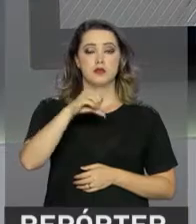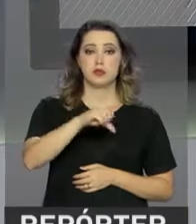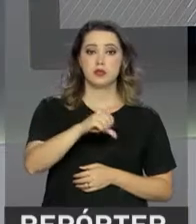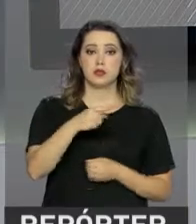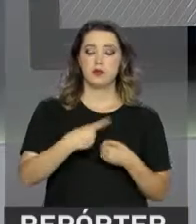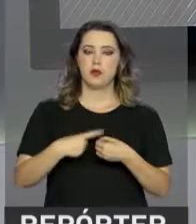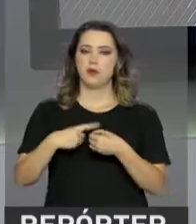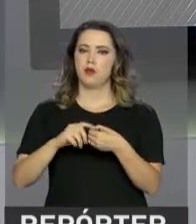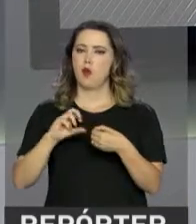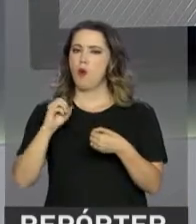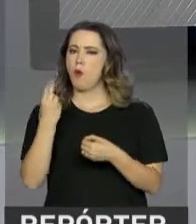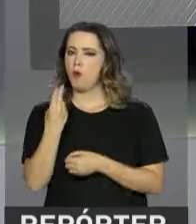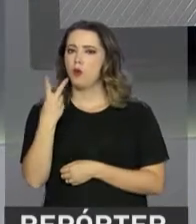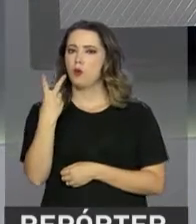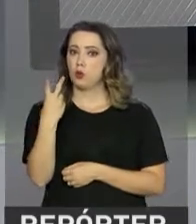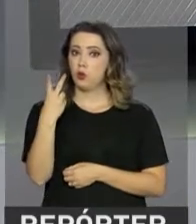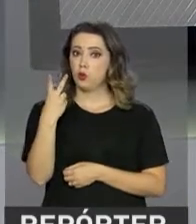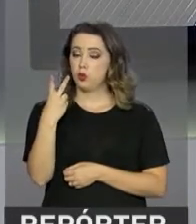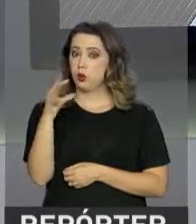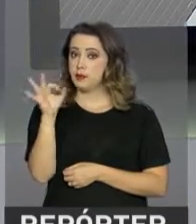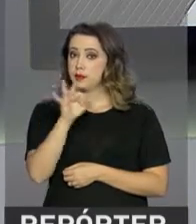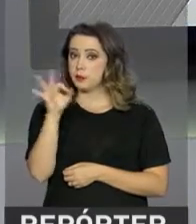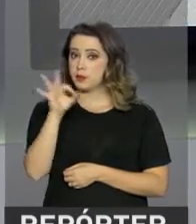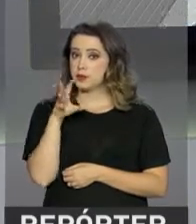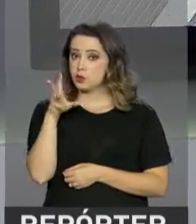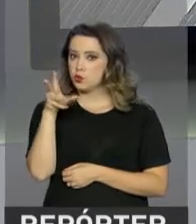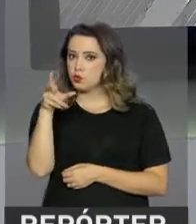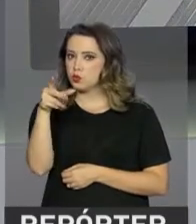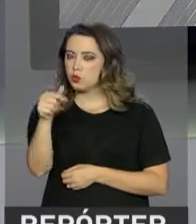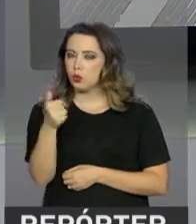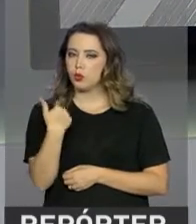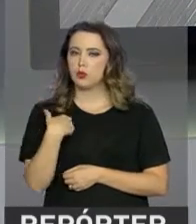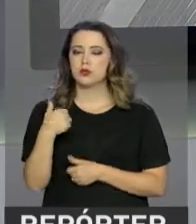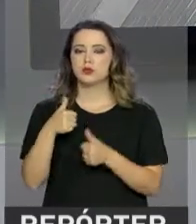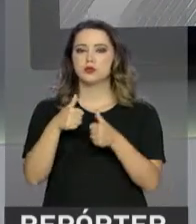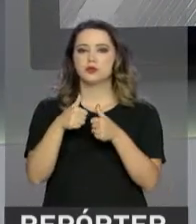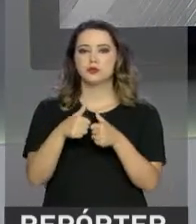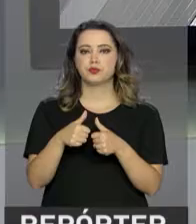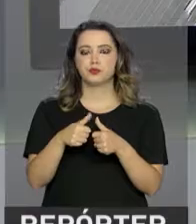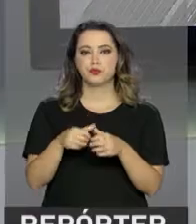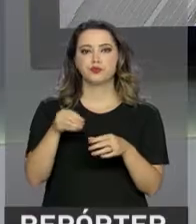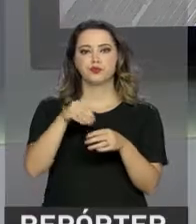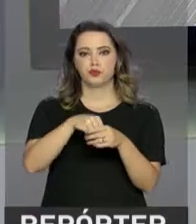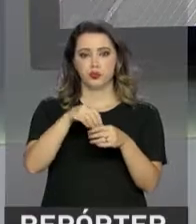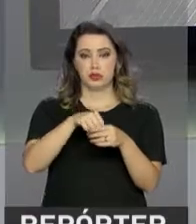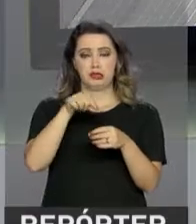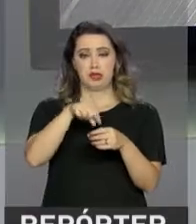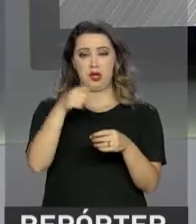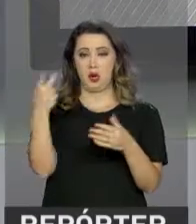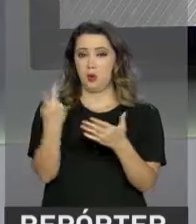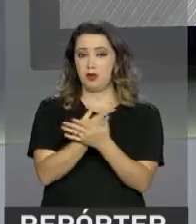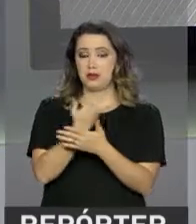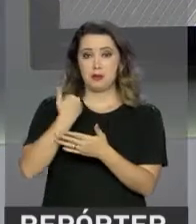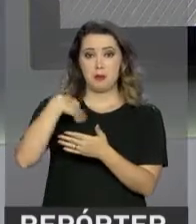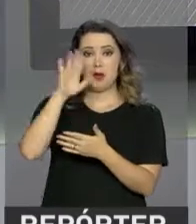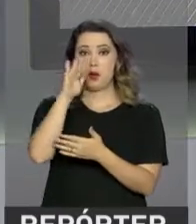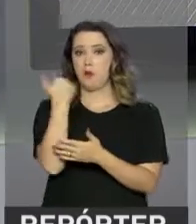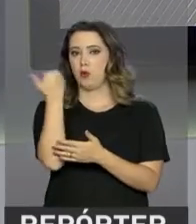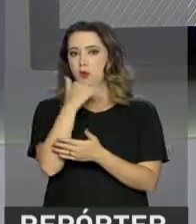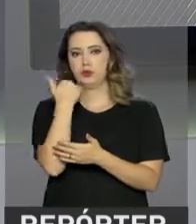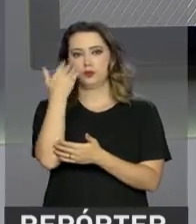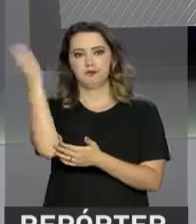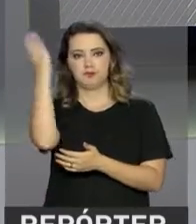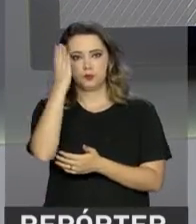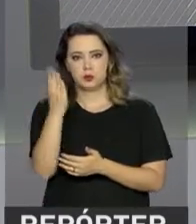ou 2% do total, concentram pelo menos metade dos homicídios no país. Um dos esforços do governo para mudar esses